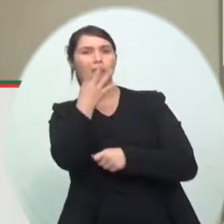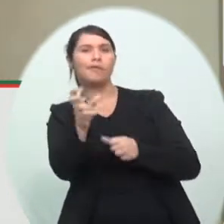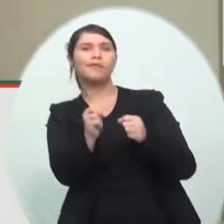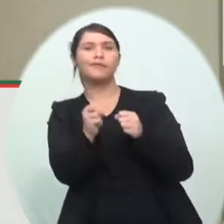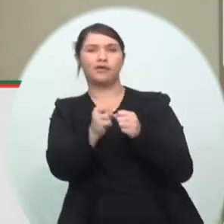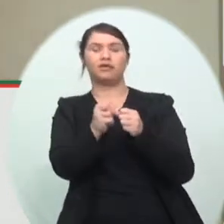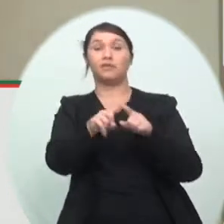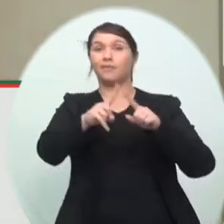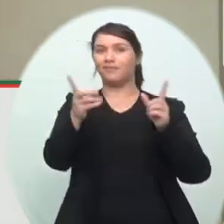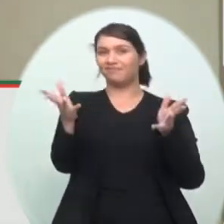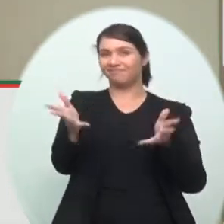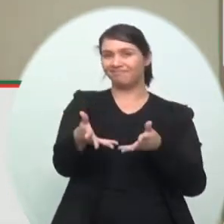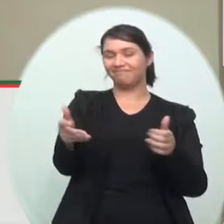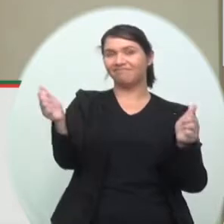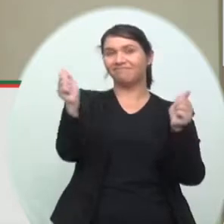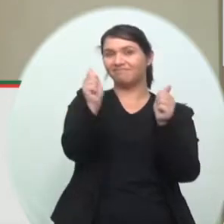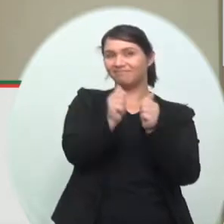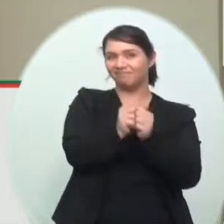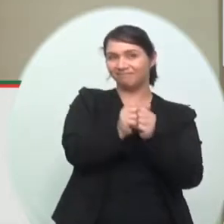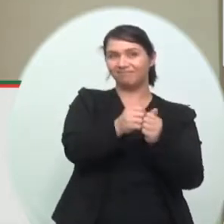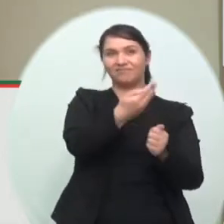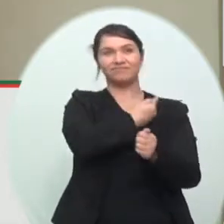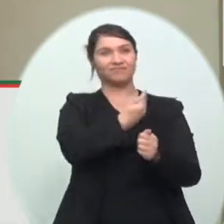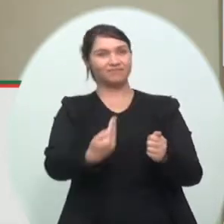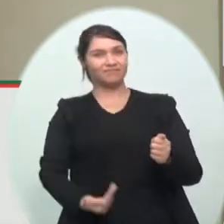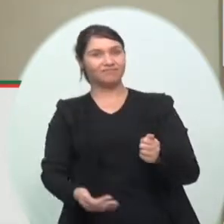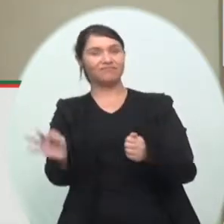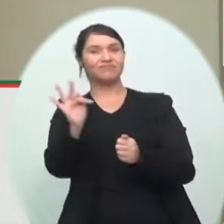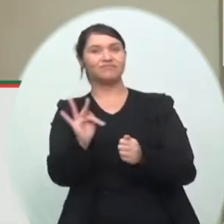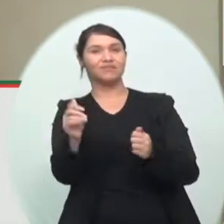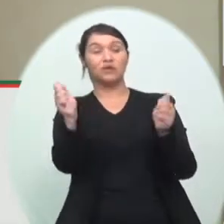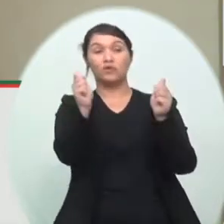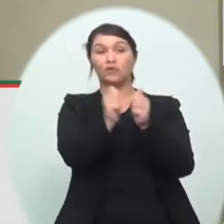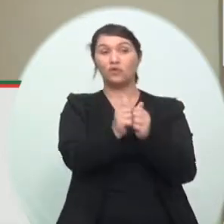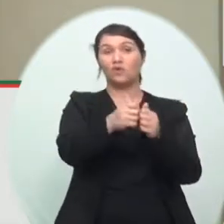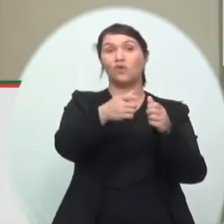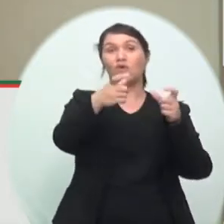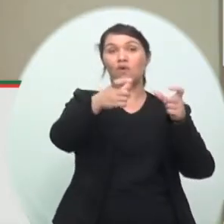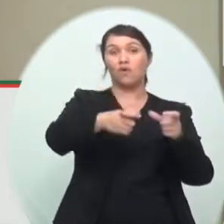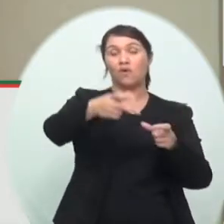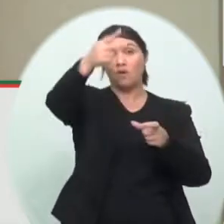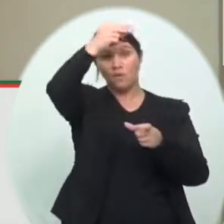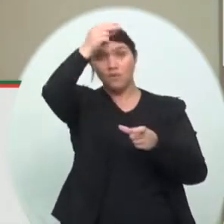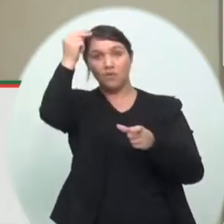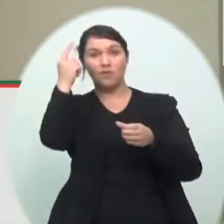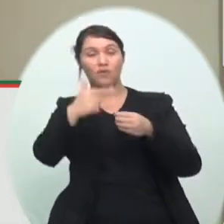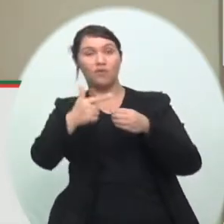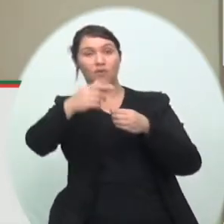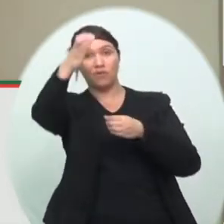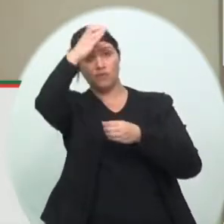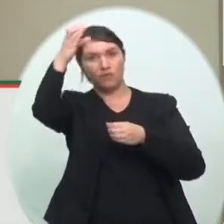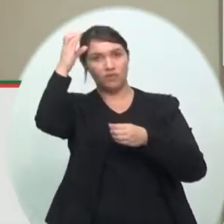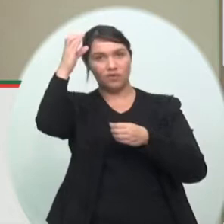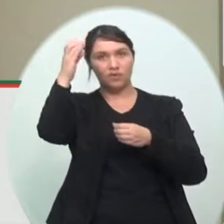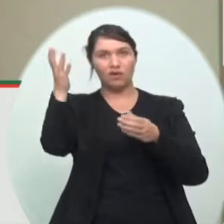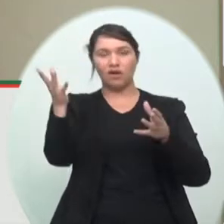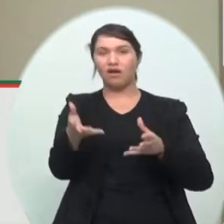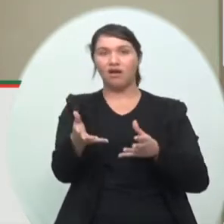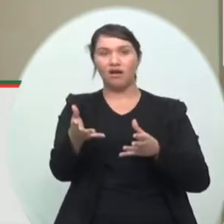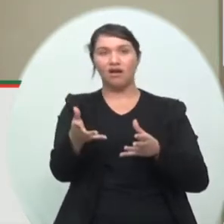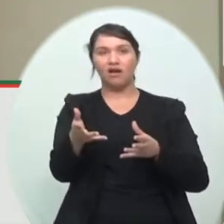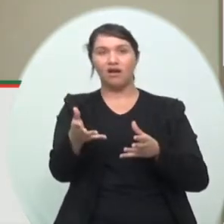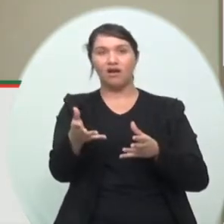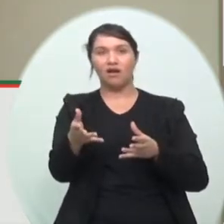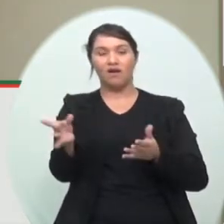em parceria do governo federal junto à Prefeitura de Criciúma, uma obra que estava abandonada lá há alguns anos, agora